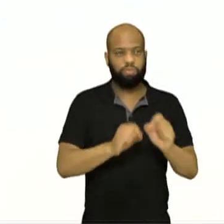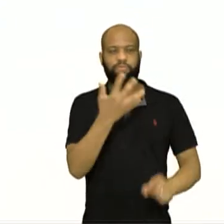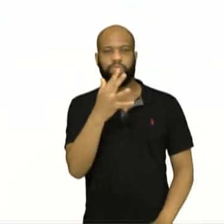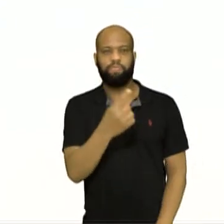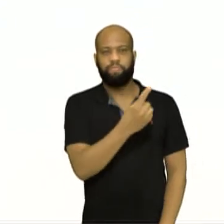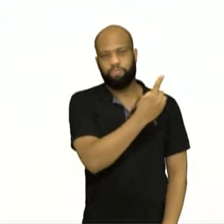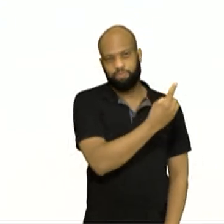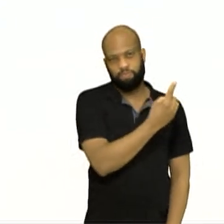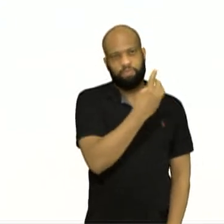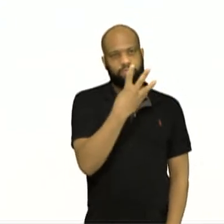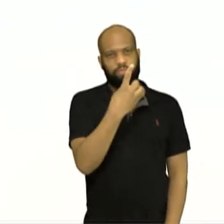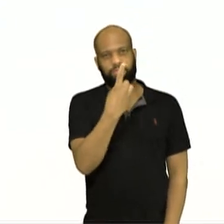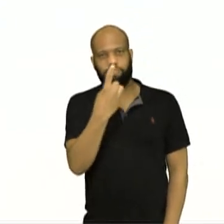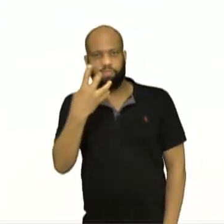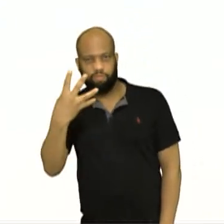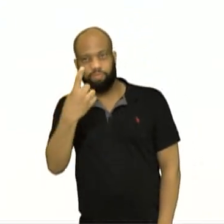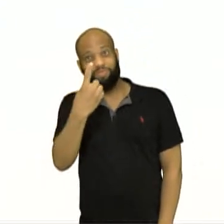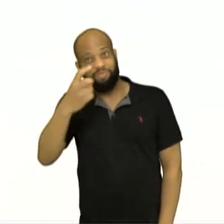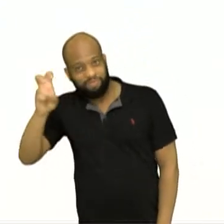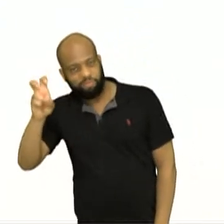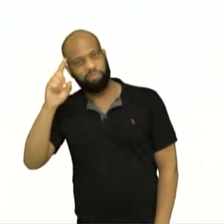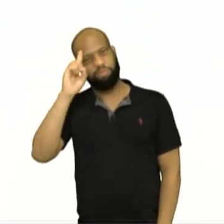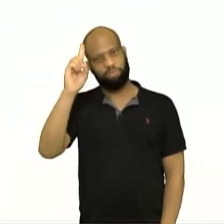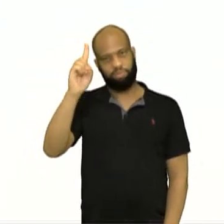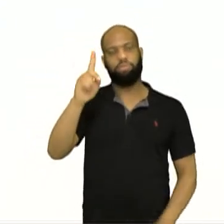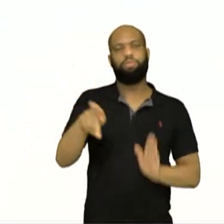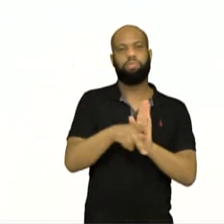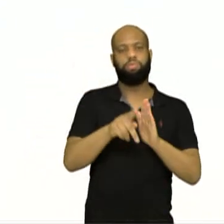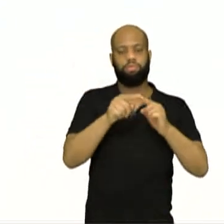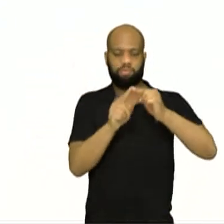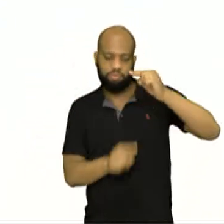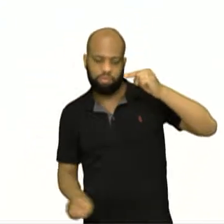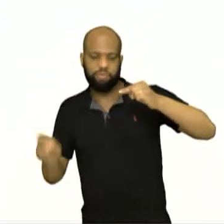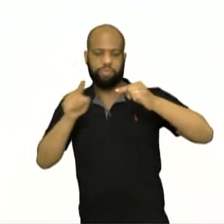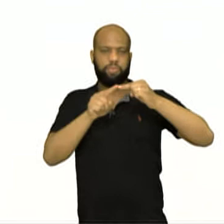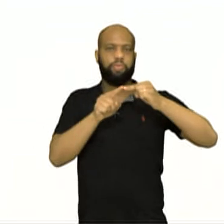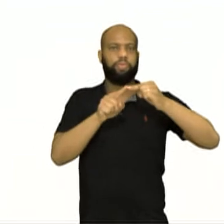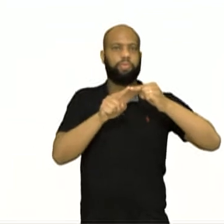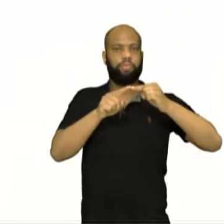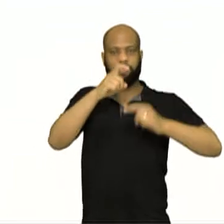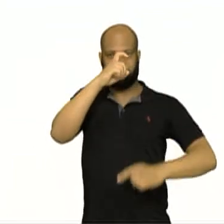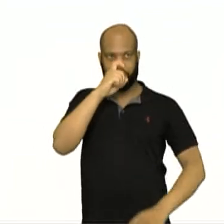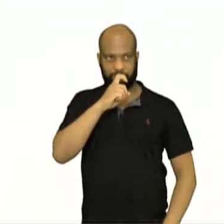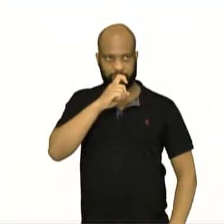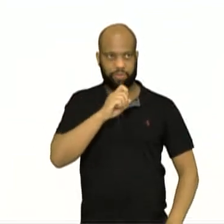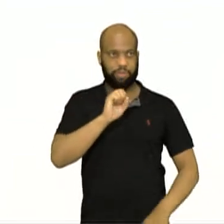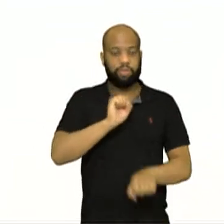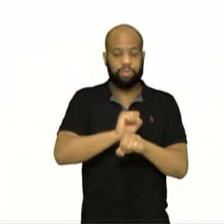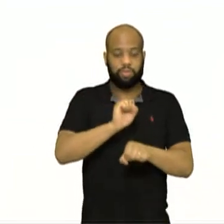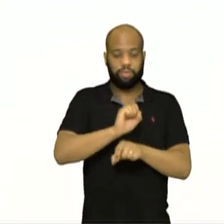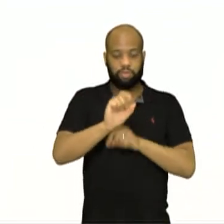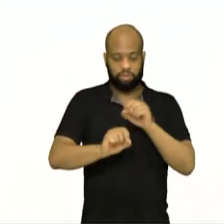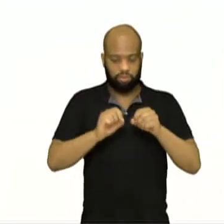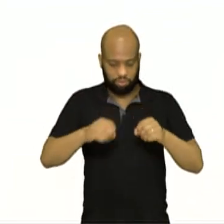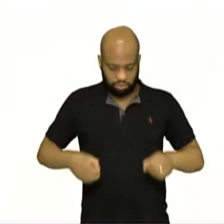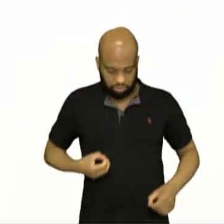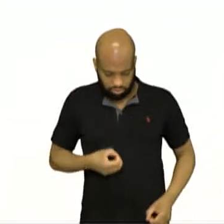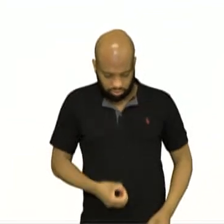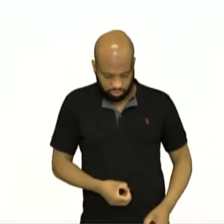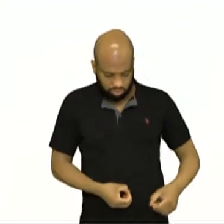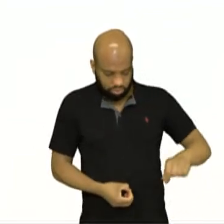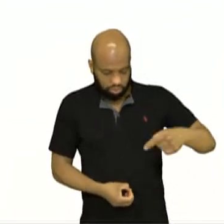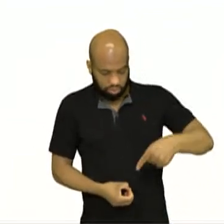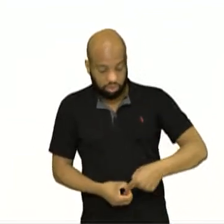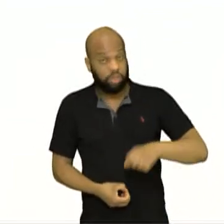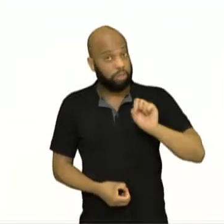13º, 14º, 15º dia do ciclo, né? À espera da fecundação. Então ele vai ficar na